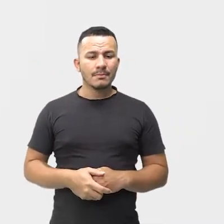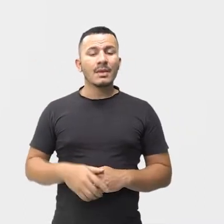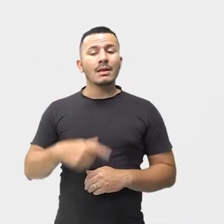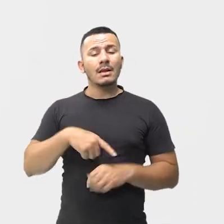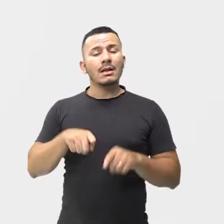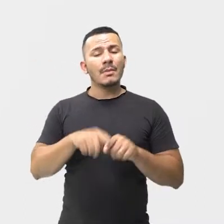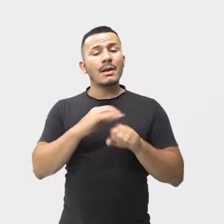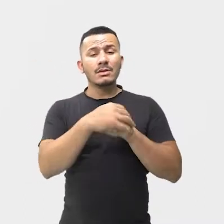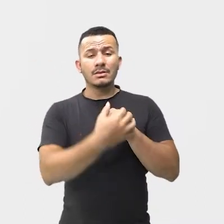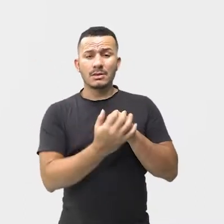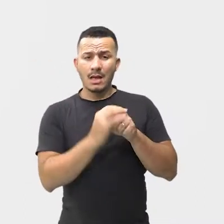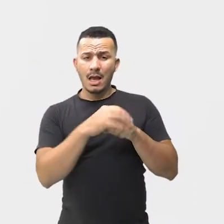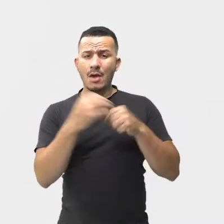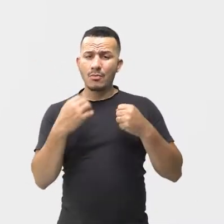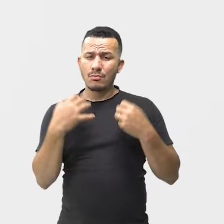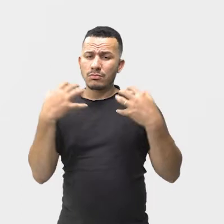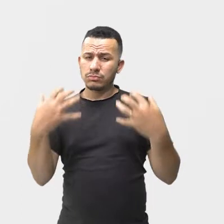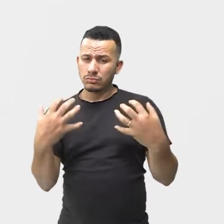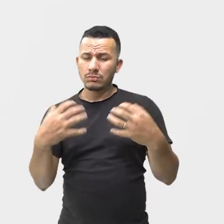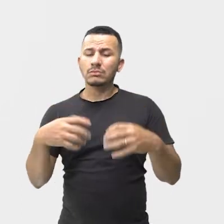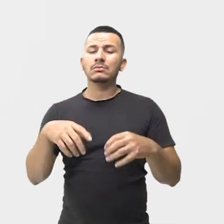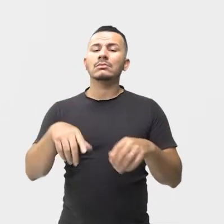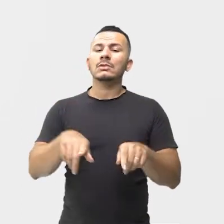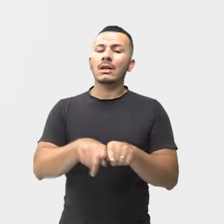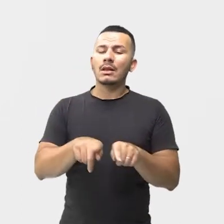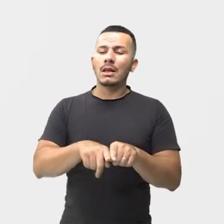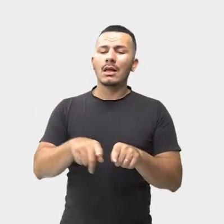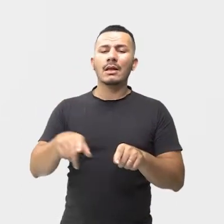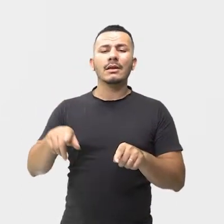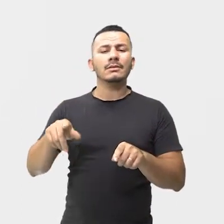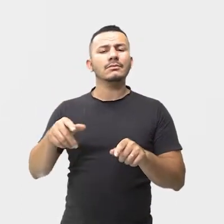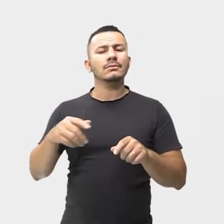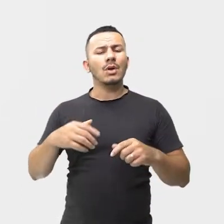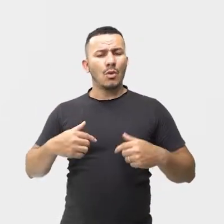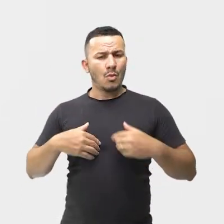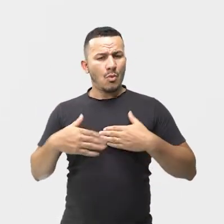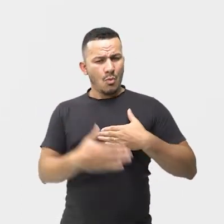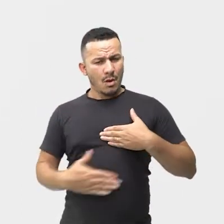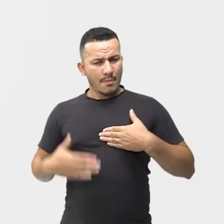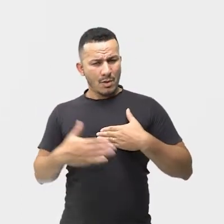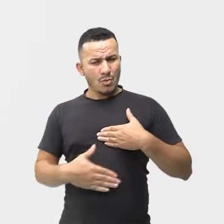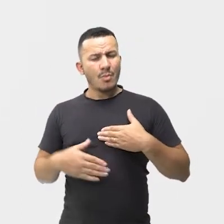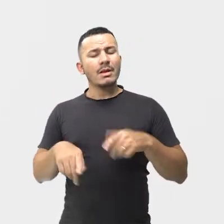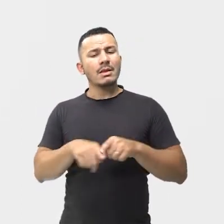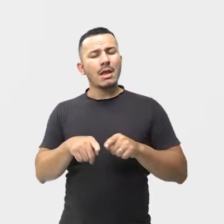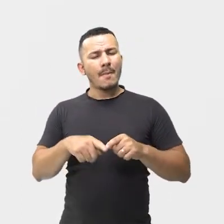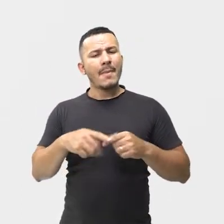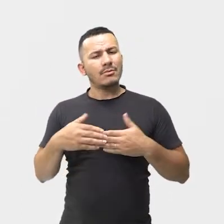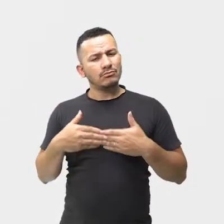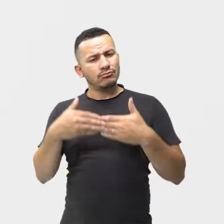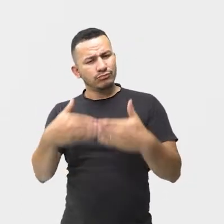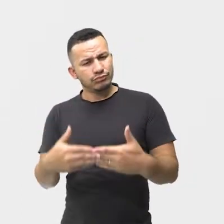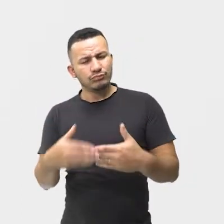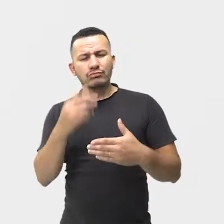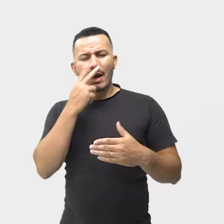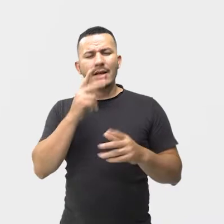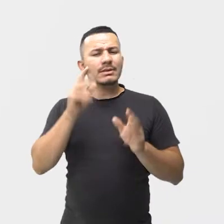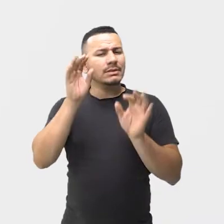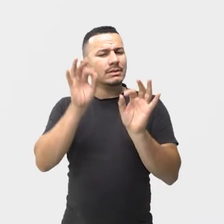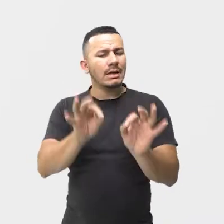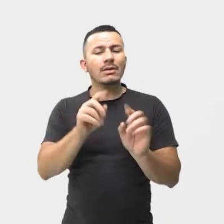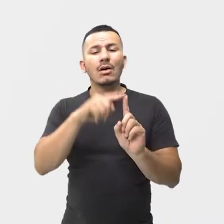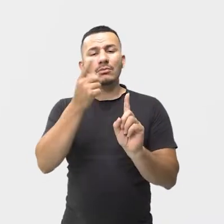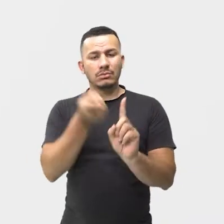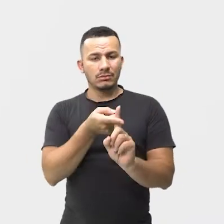seios fartos, provavelmente representam um crescimento, já o abdômen aumentado e simbolizava a gravidez e